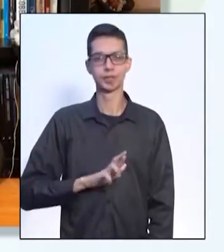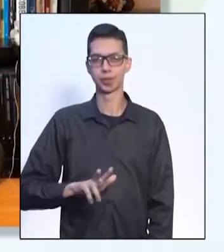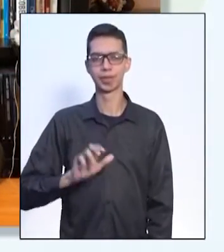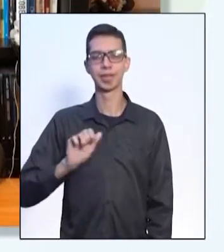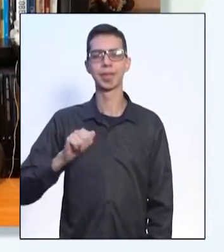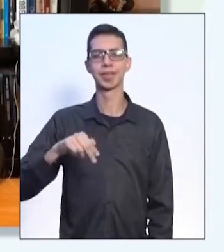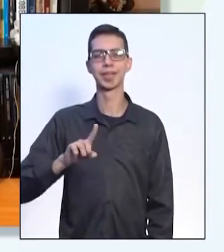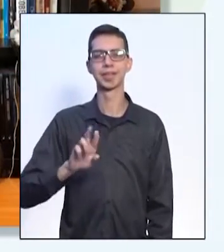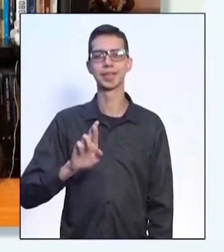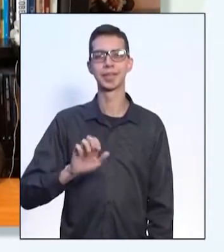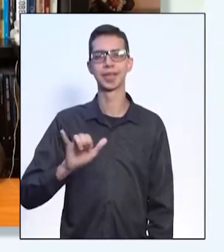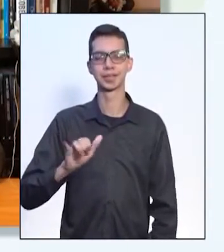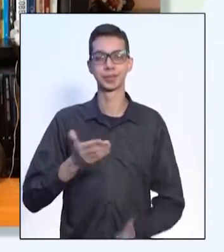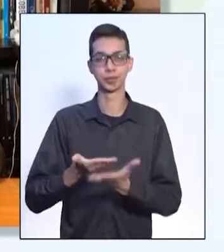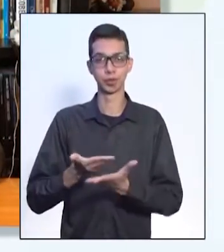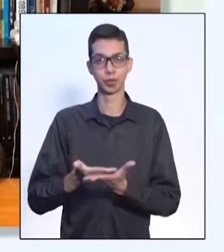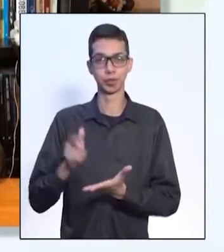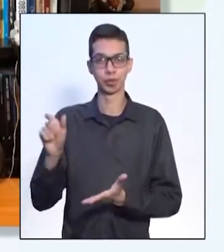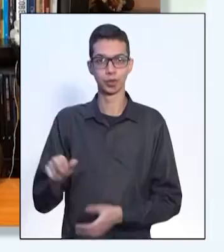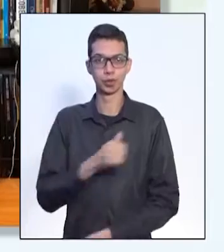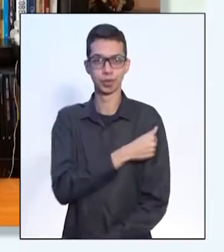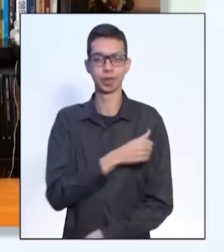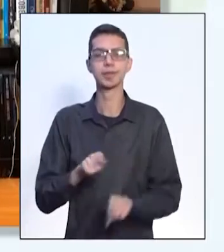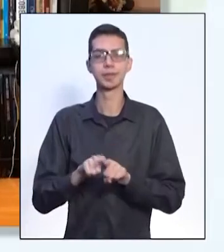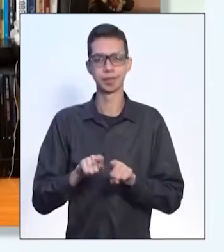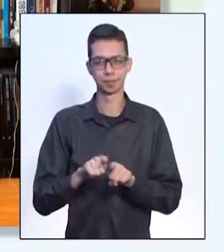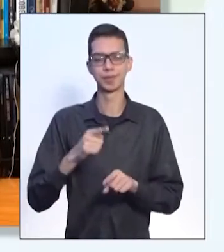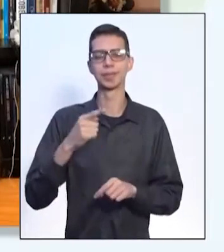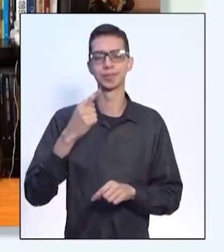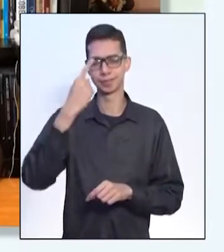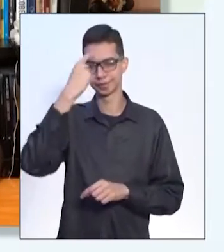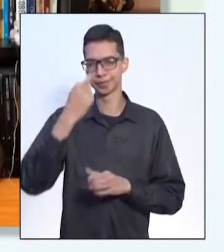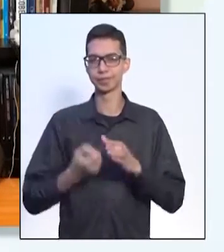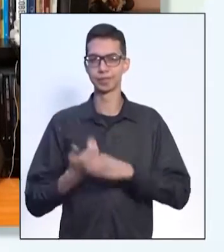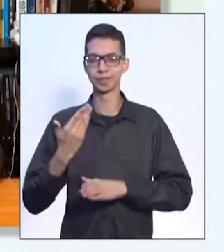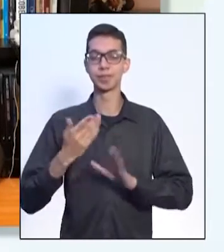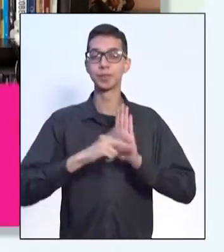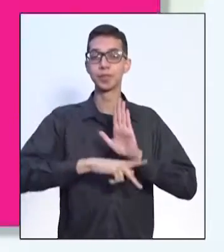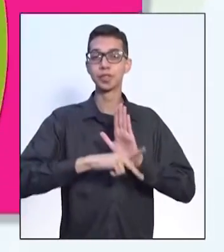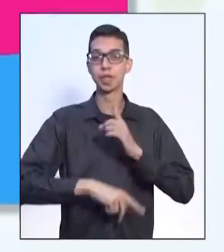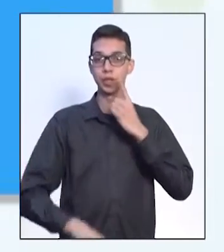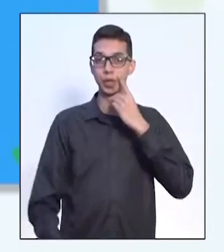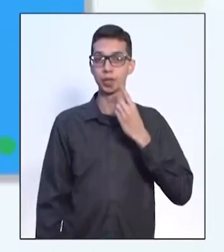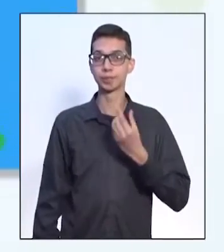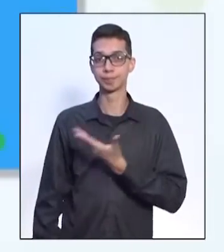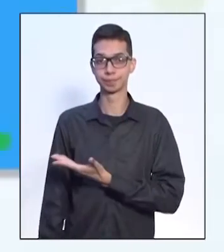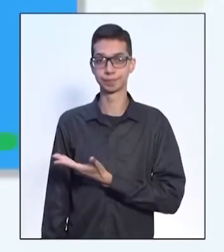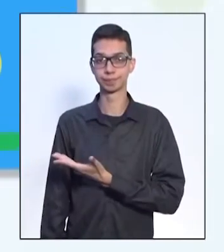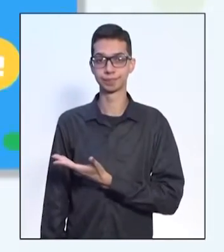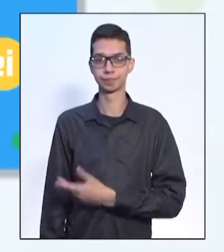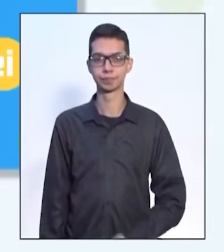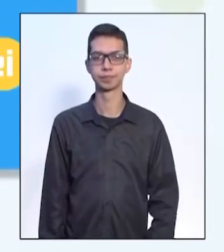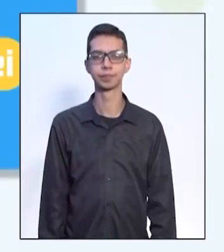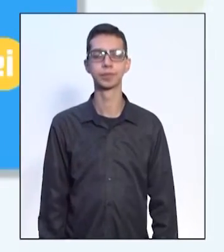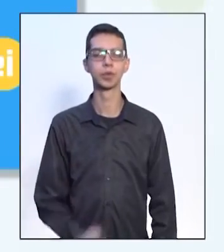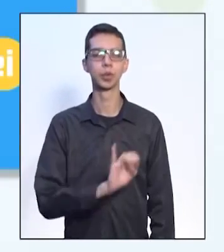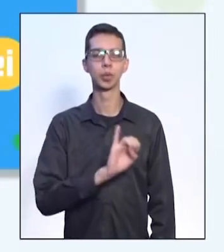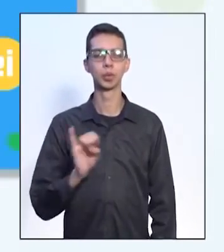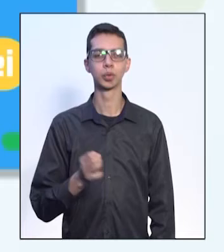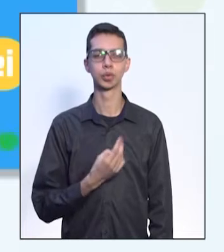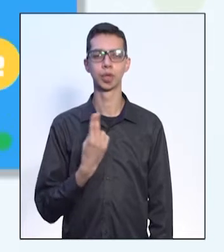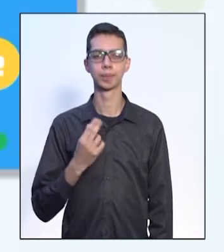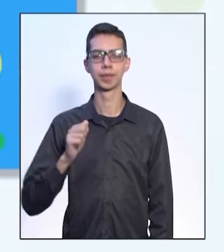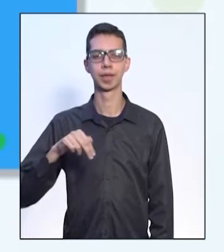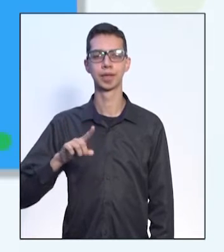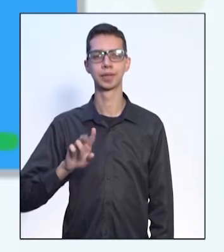Andrei, que é estudante, também criou um projeto para representar sua janela hackeada. Vamos conferir? Olá, meu nome é Andrei e hoje